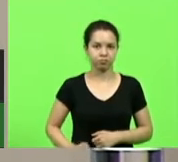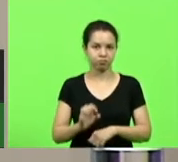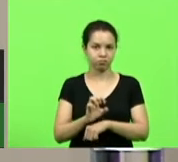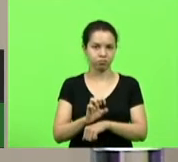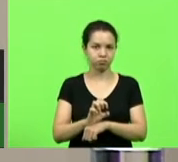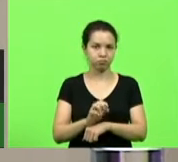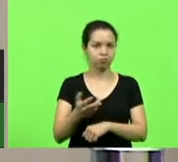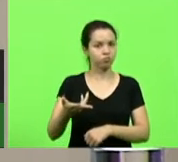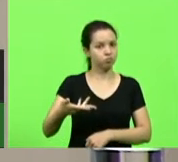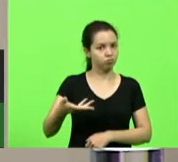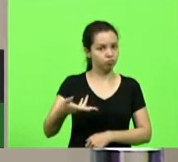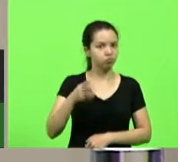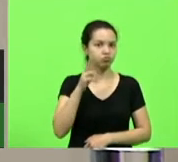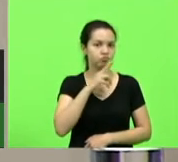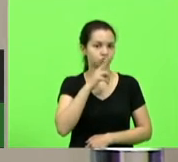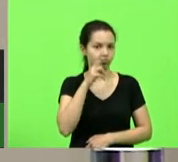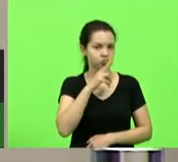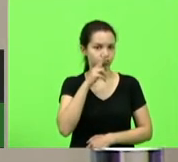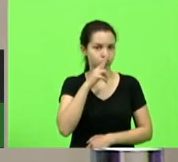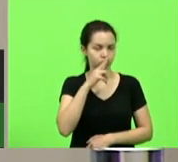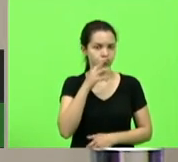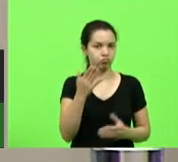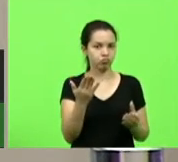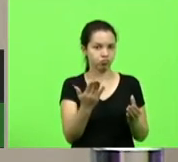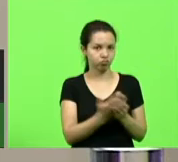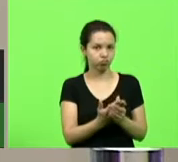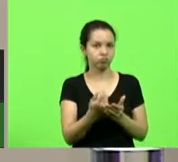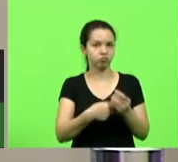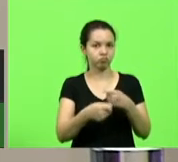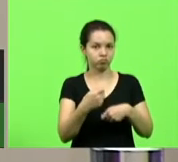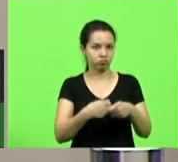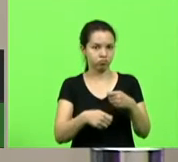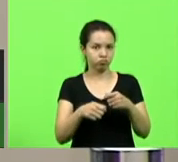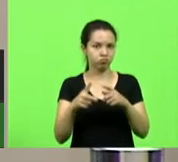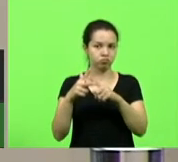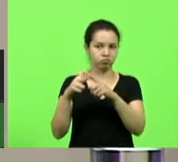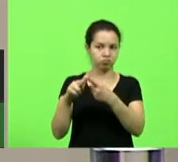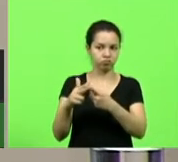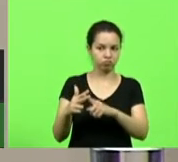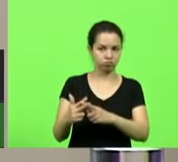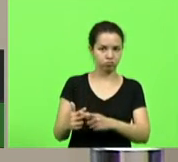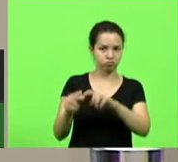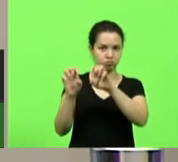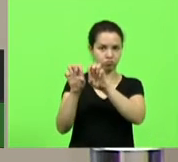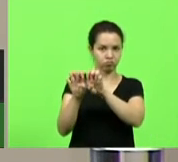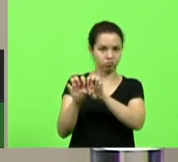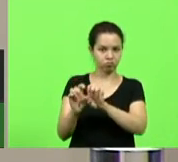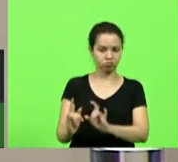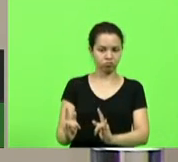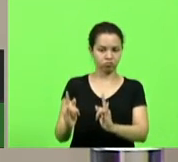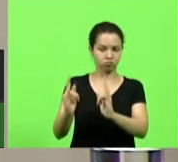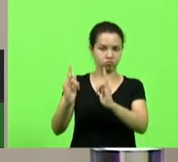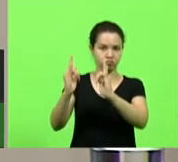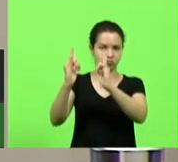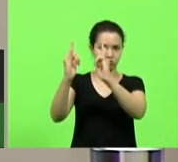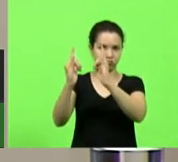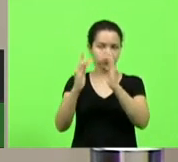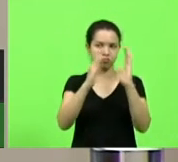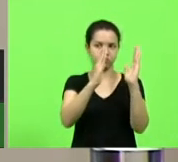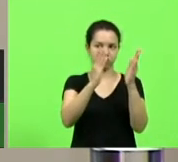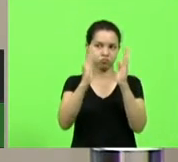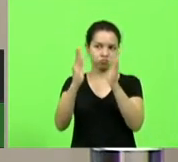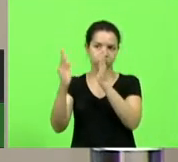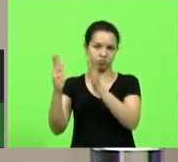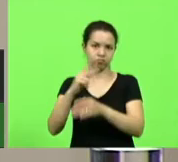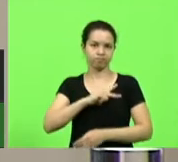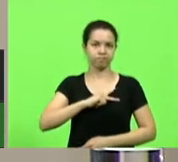celeridade nos processos administrativos que tratam da reforma da estrutura predial, melhorias e atualização do acervo da Biblioteca Pública do Estado